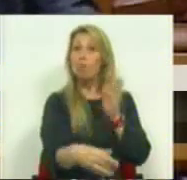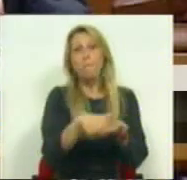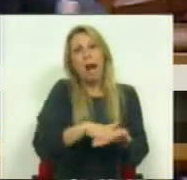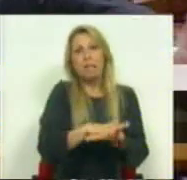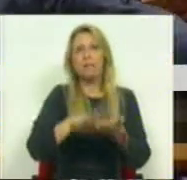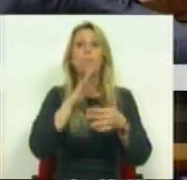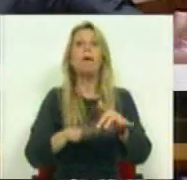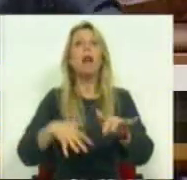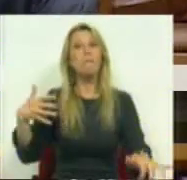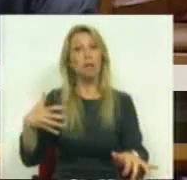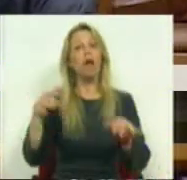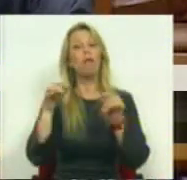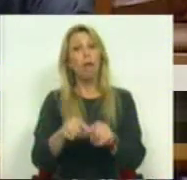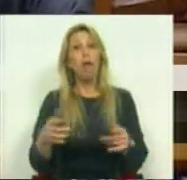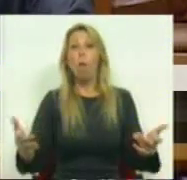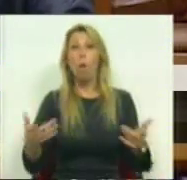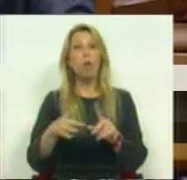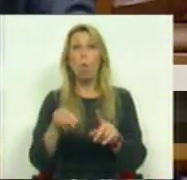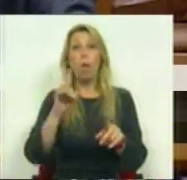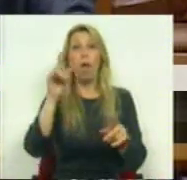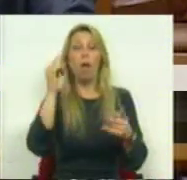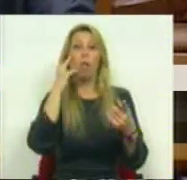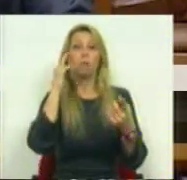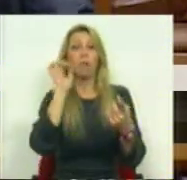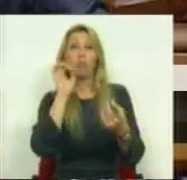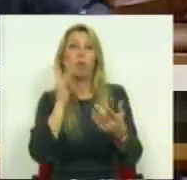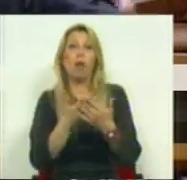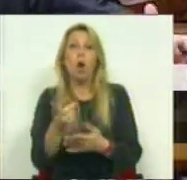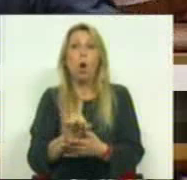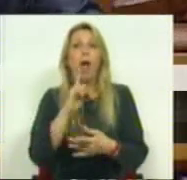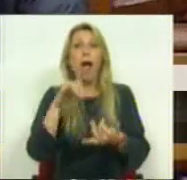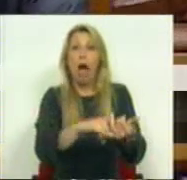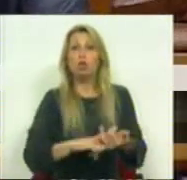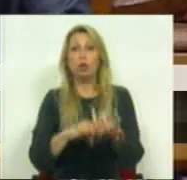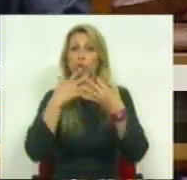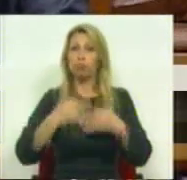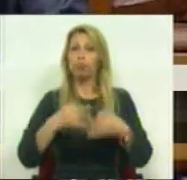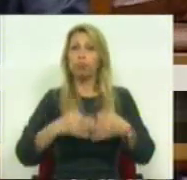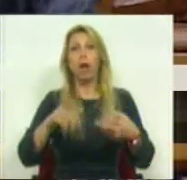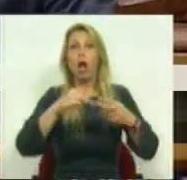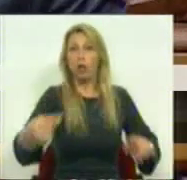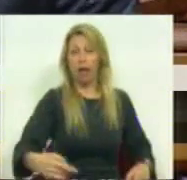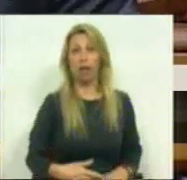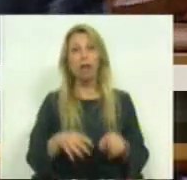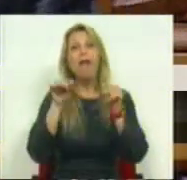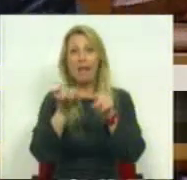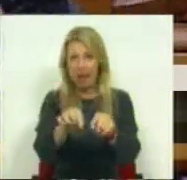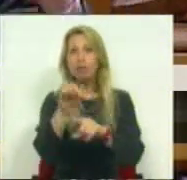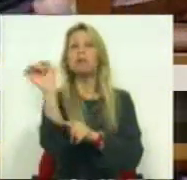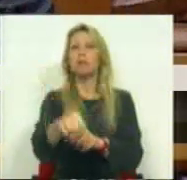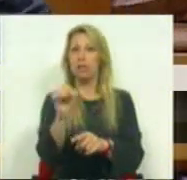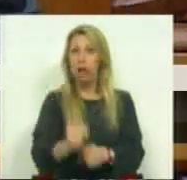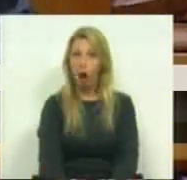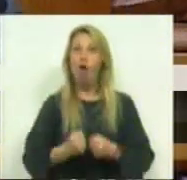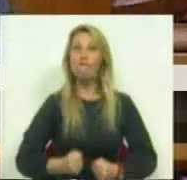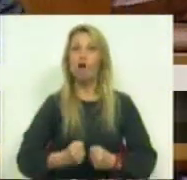onde, aliás, são desconsideradas as participações das associações legítimas dos autarcas e que essa sim vai ser a força de